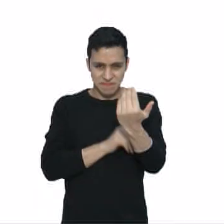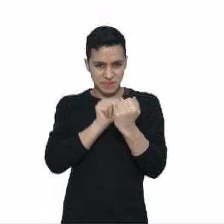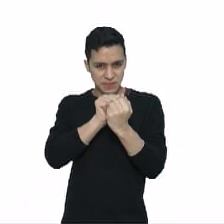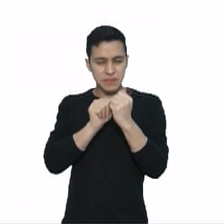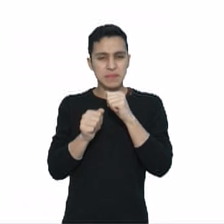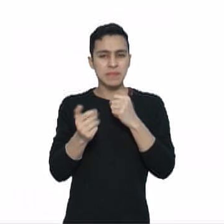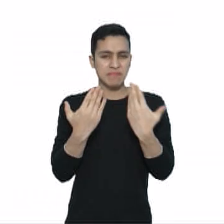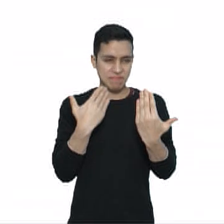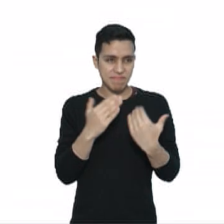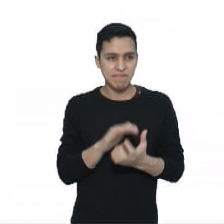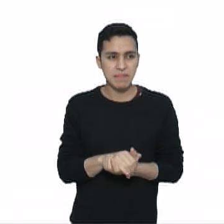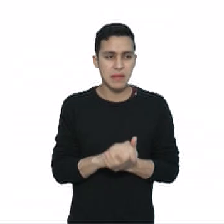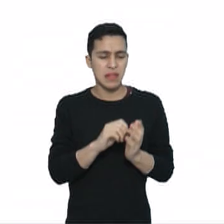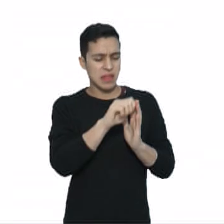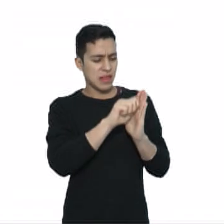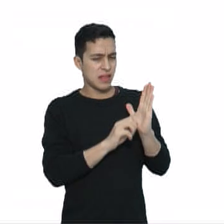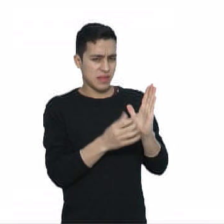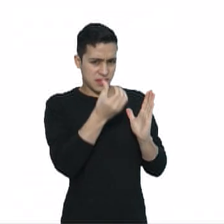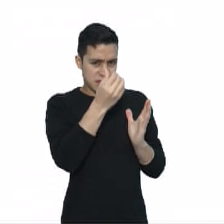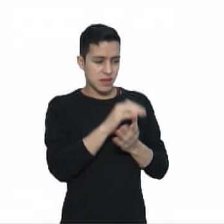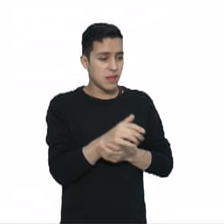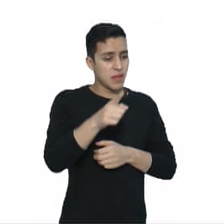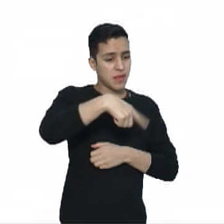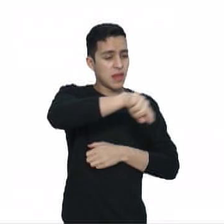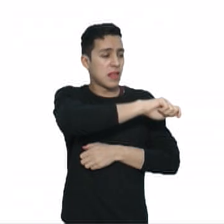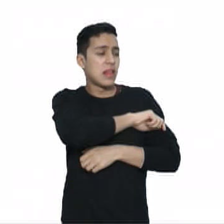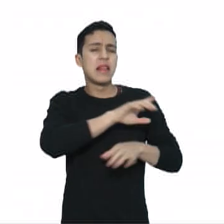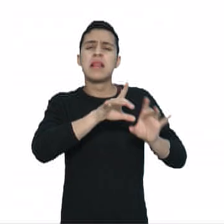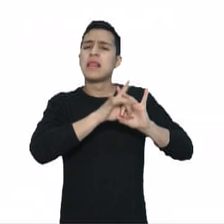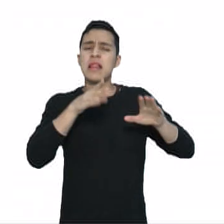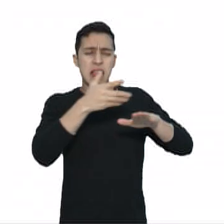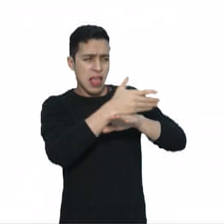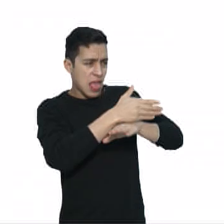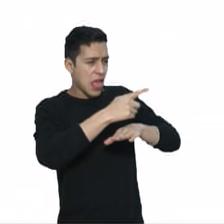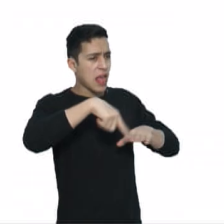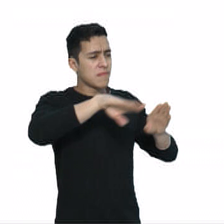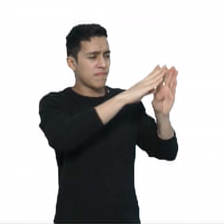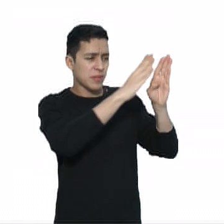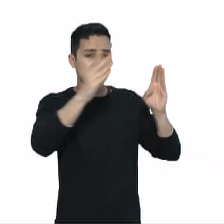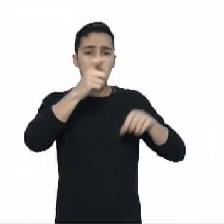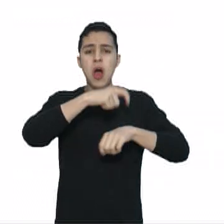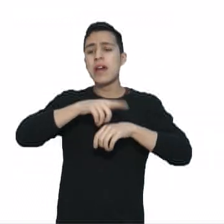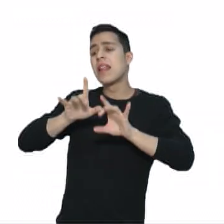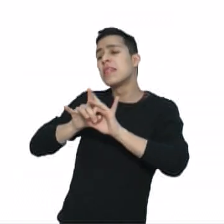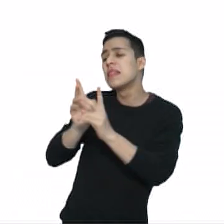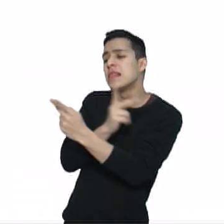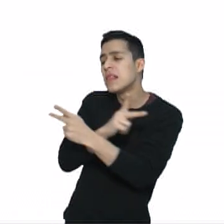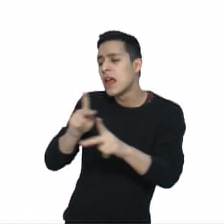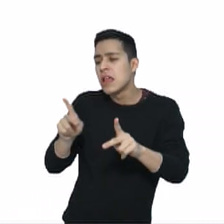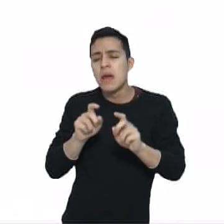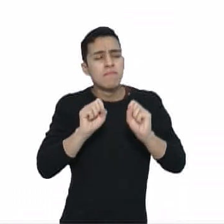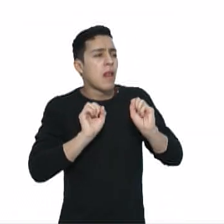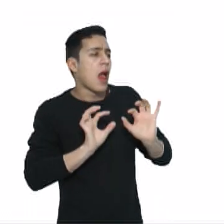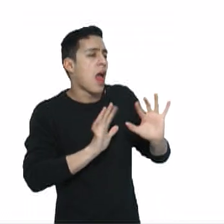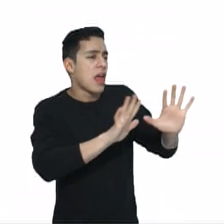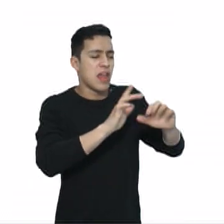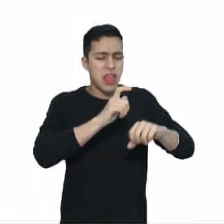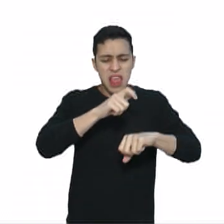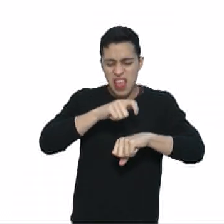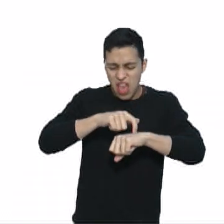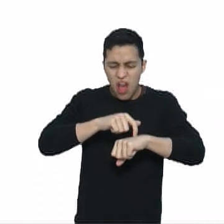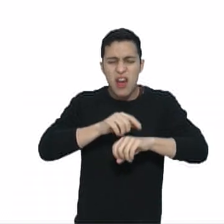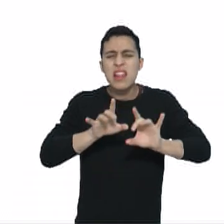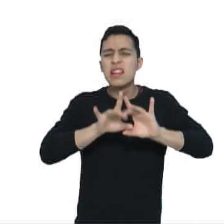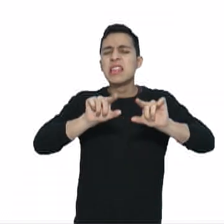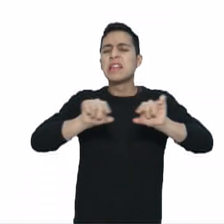Artigo 6º. Os alunos têm livre acesso à biblioteca durante as horas livres. A expressão horas